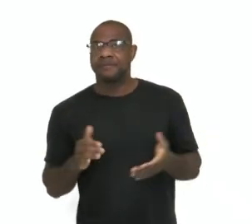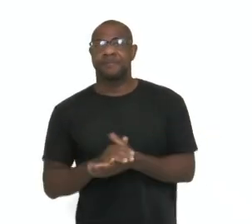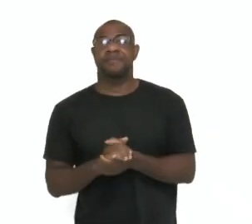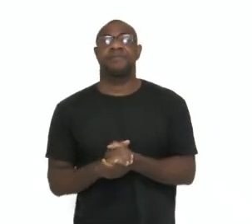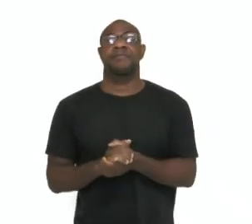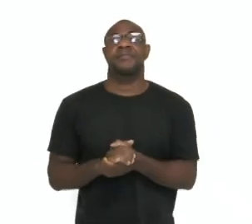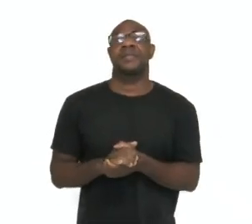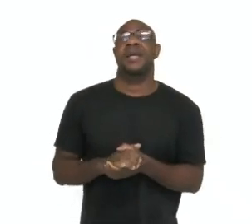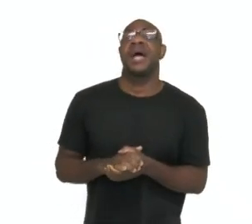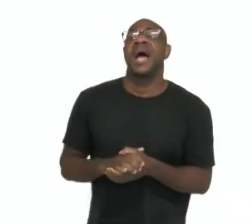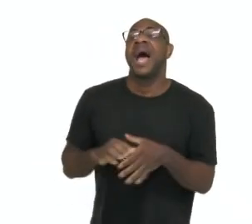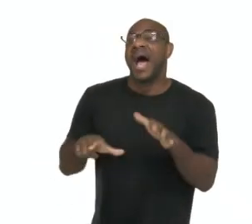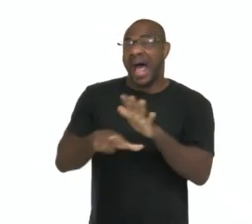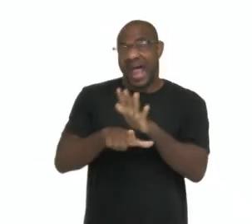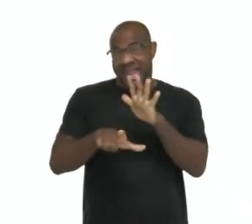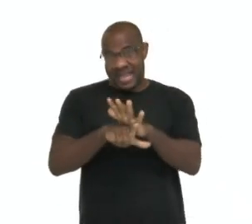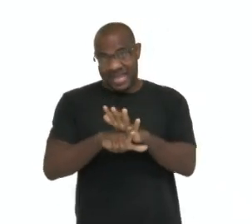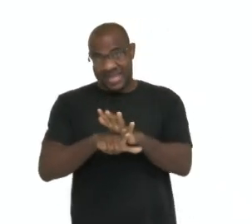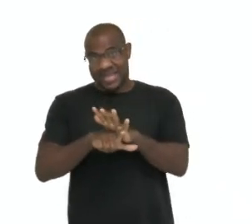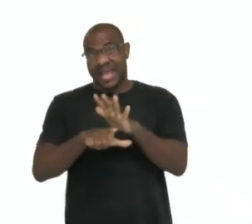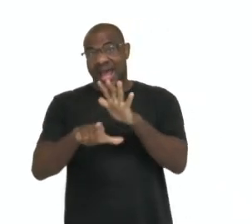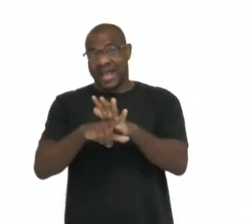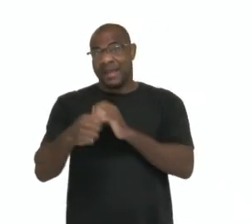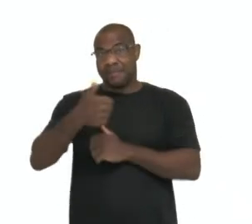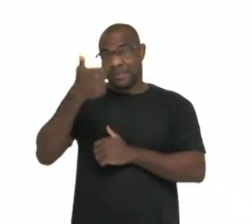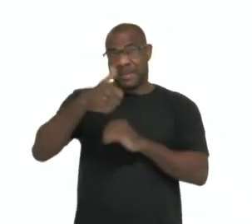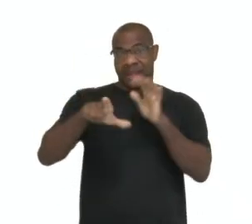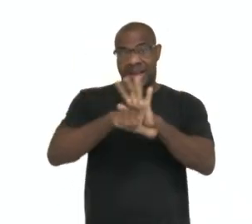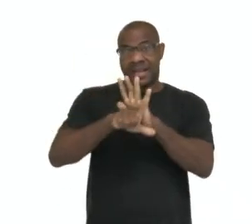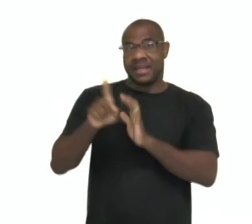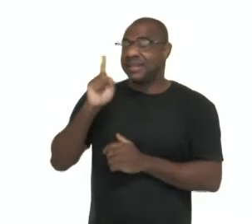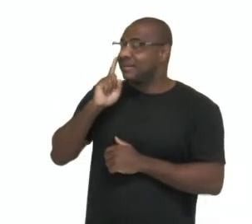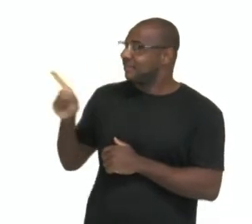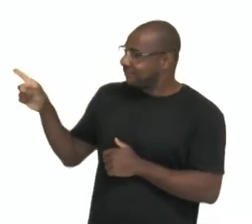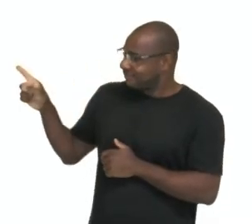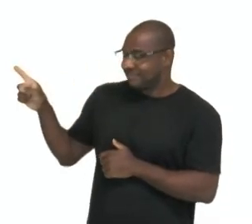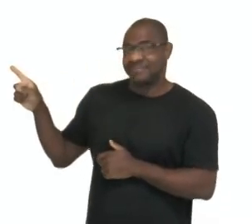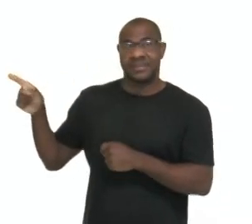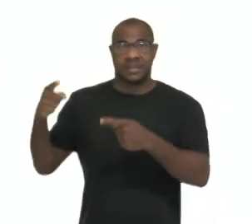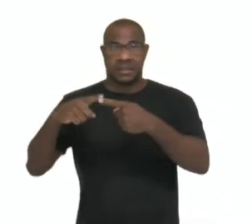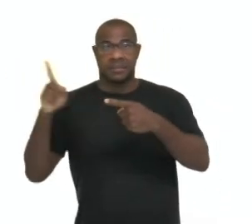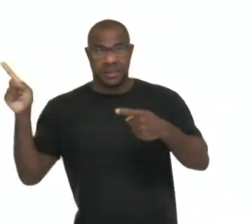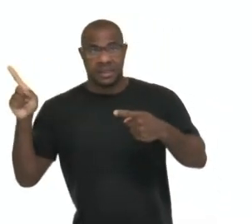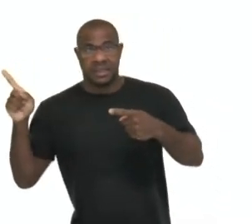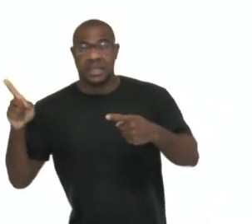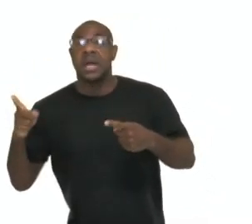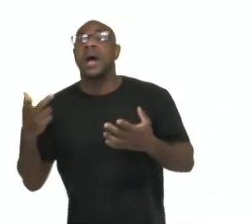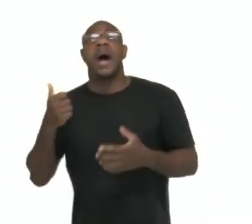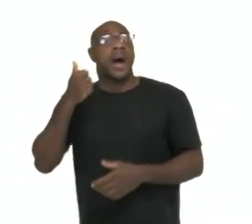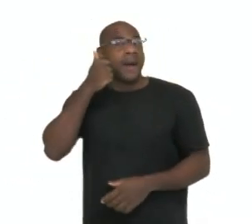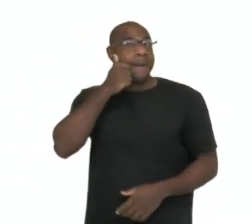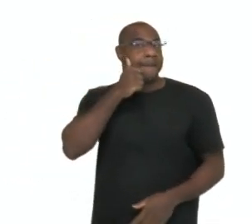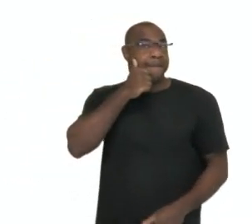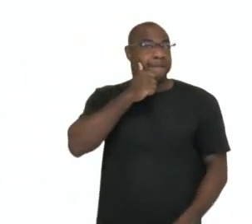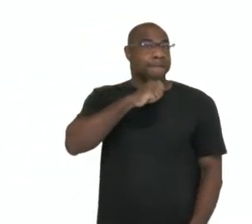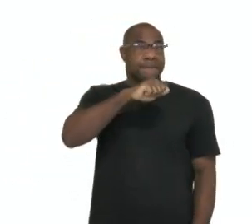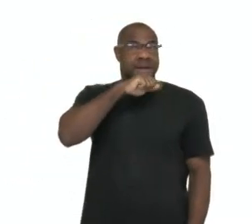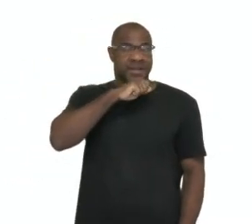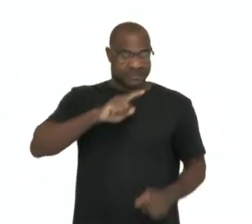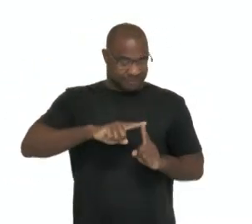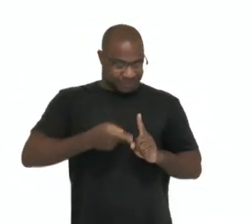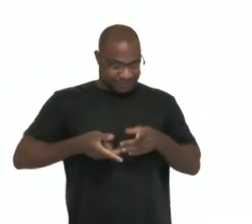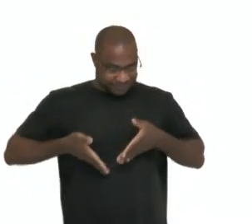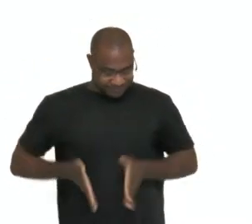que os filhos de mãe escrava, nascidos a partir daquela data, né, em que ela foi promulgada, seriam considerados